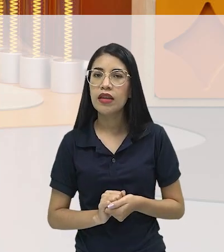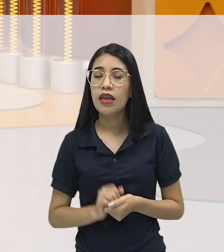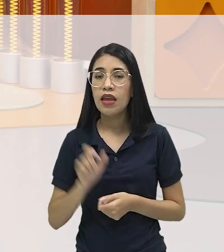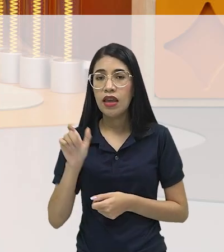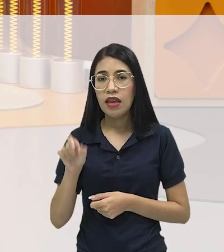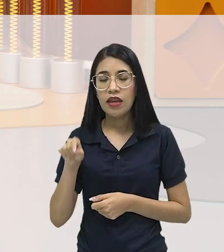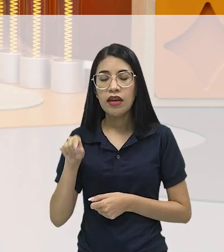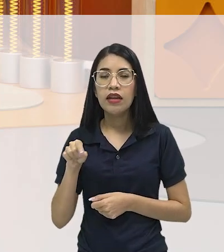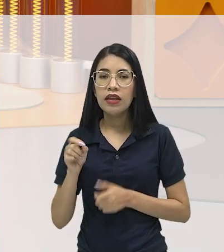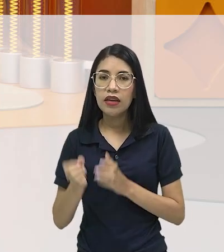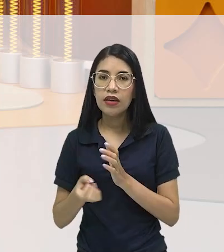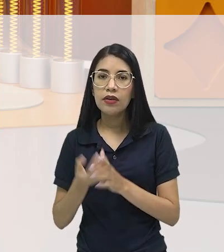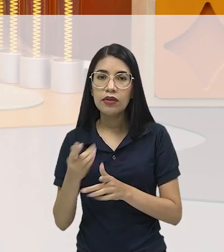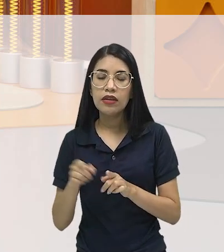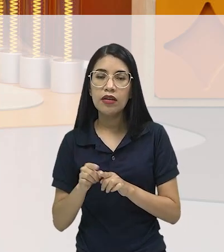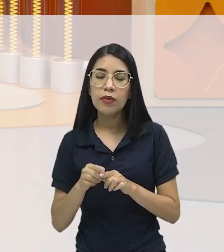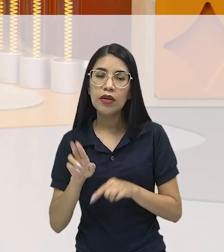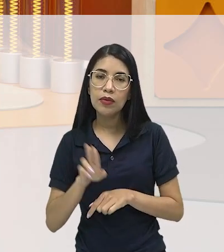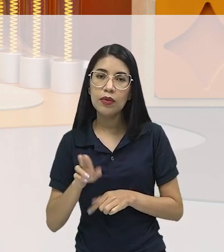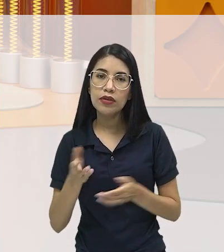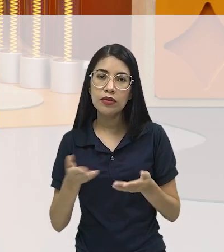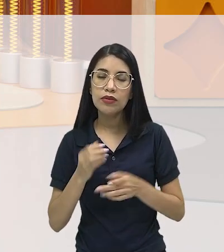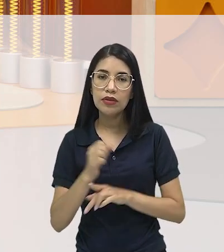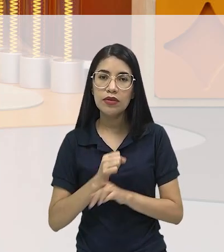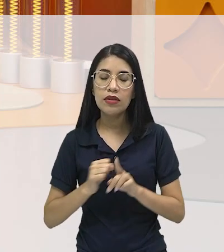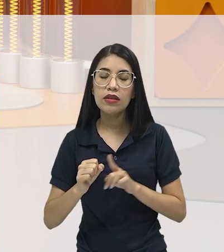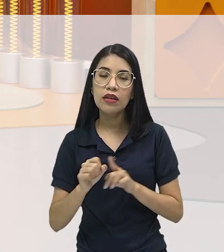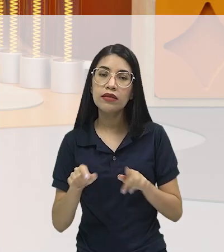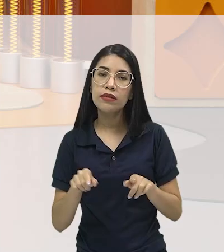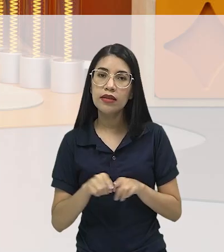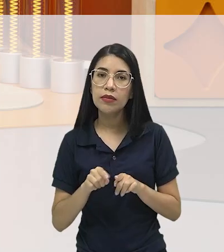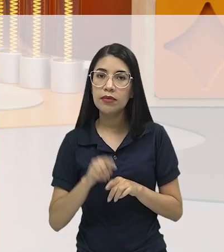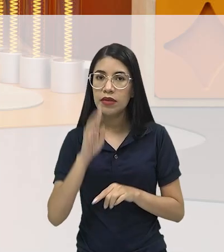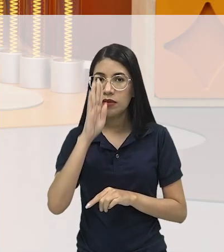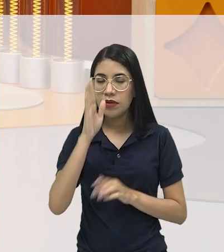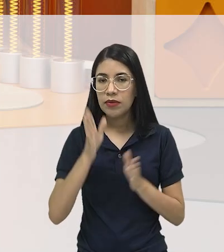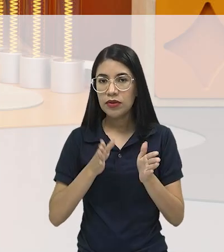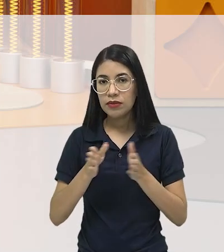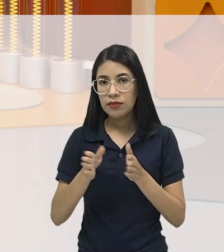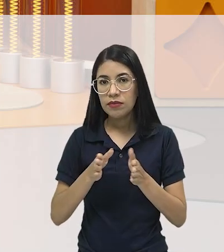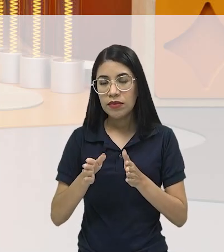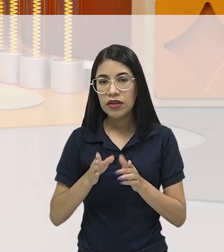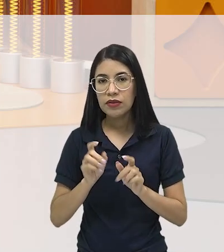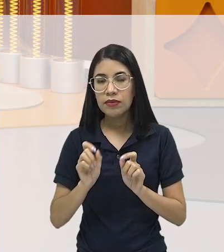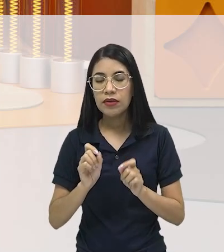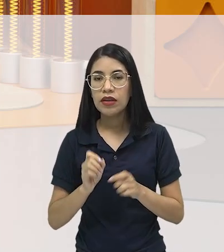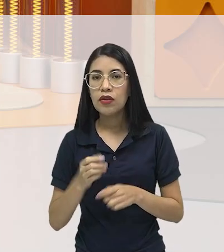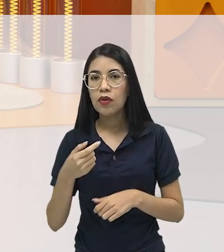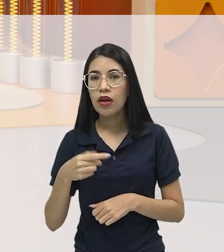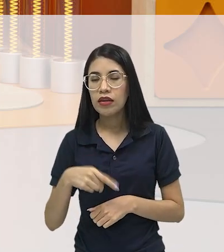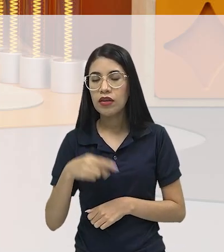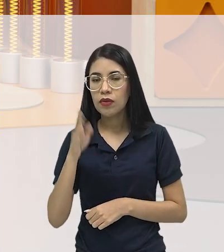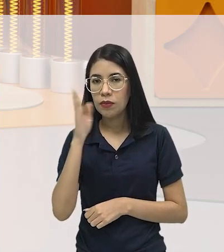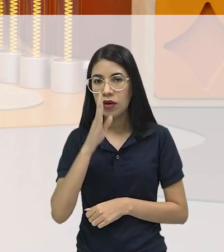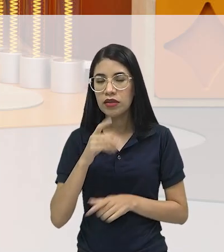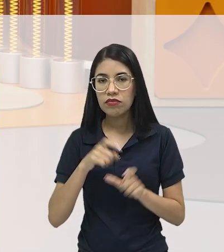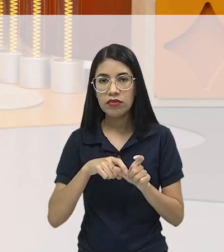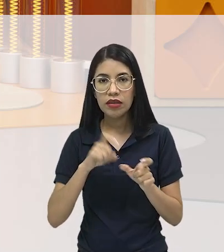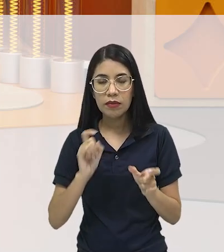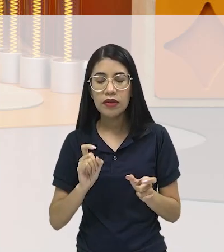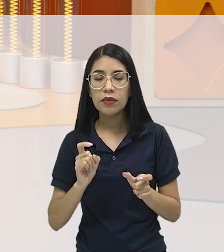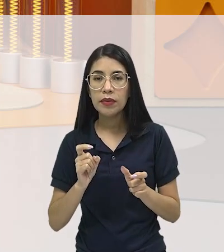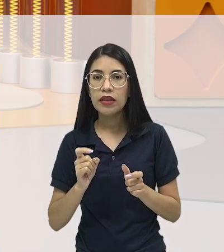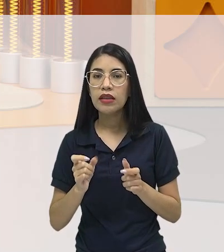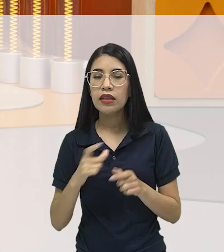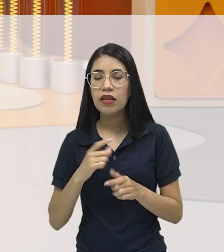que foi aplicada também na nossa sociedade, né? Principalmente durante o período em que o Brasil se tornou independente. Nós